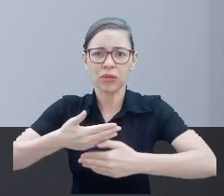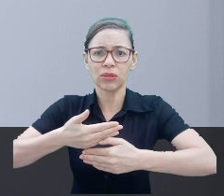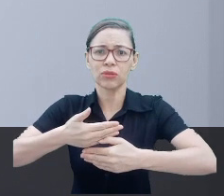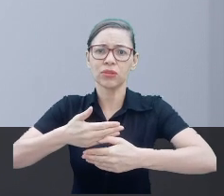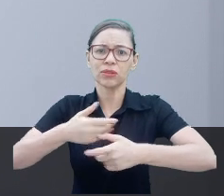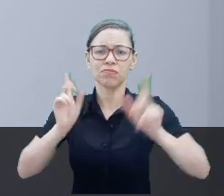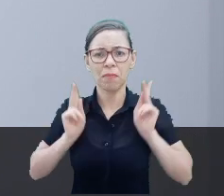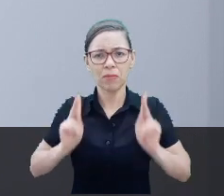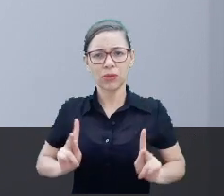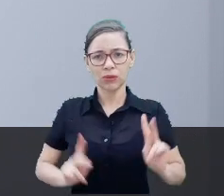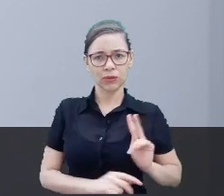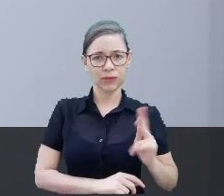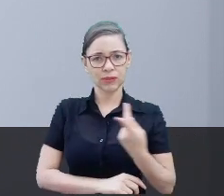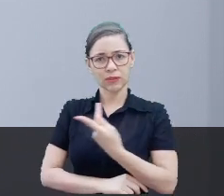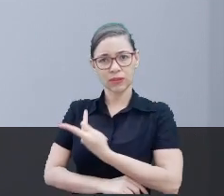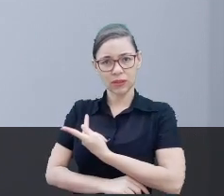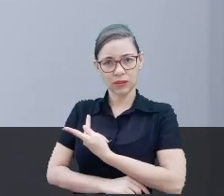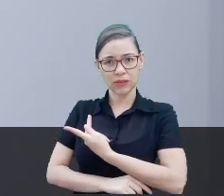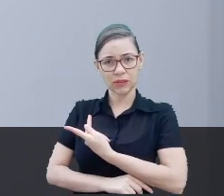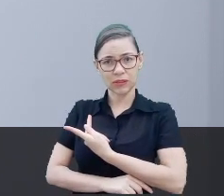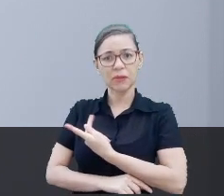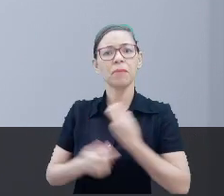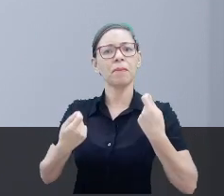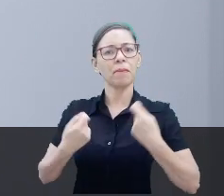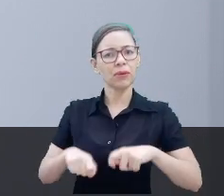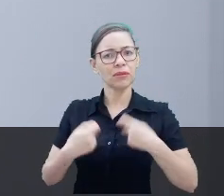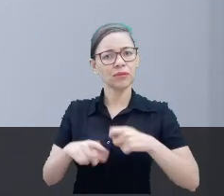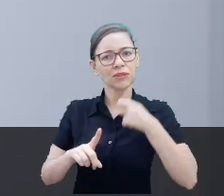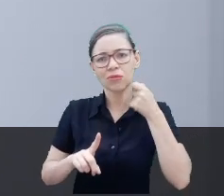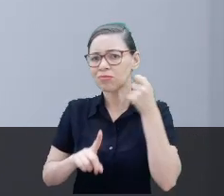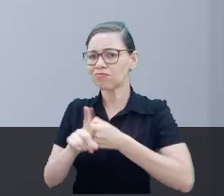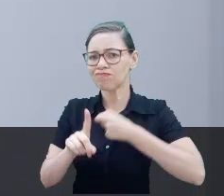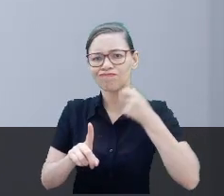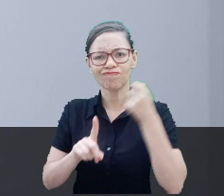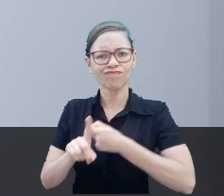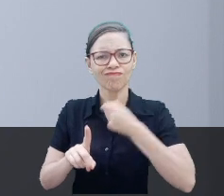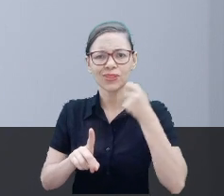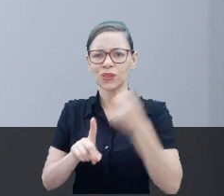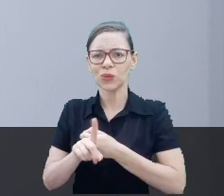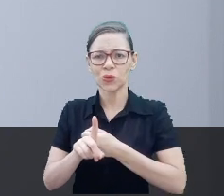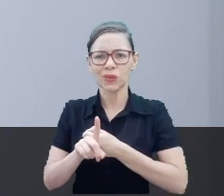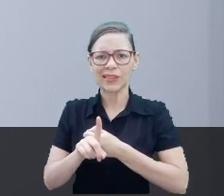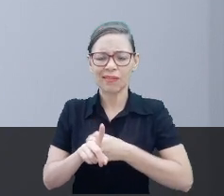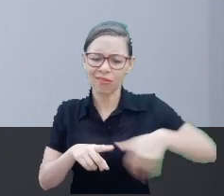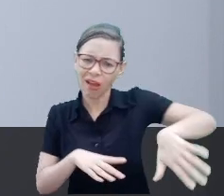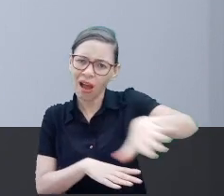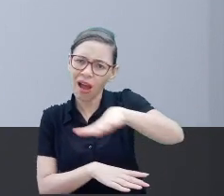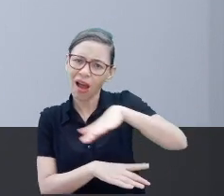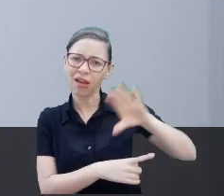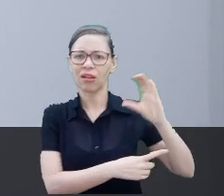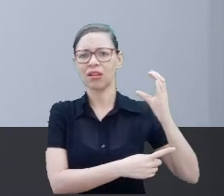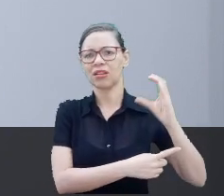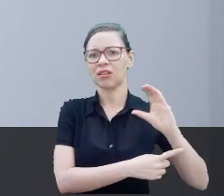para o cotidiano, para o existir das pessoas trans. E começa, principalmente, a luta pela despatologização das identidades